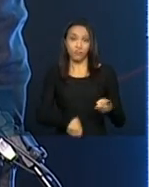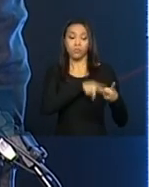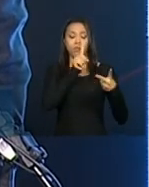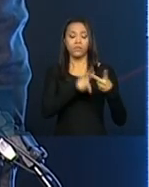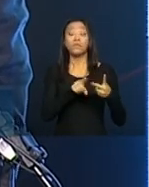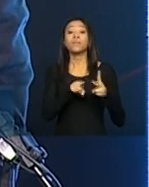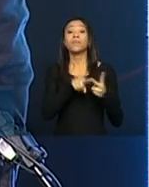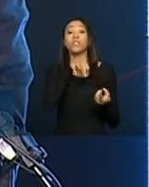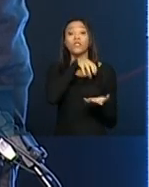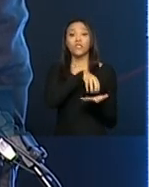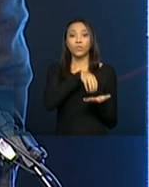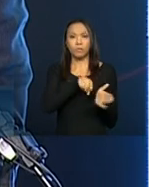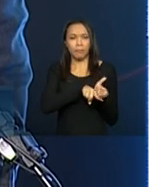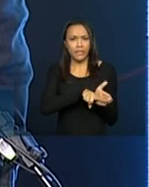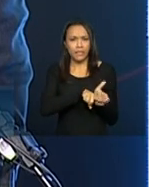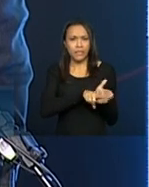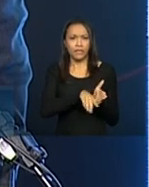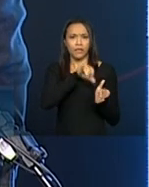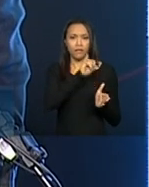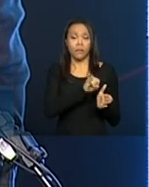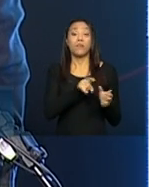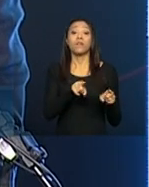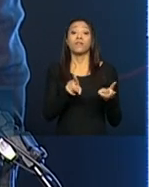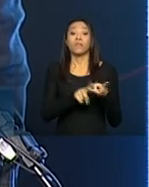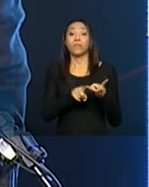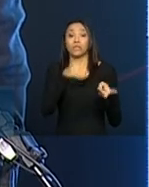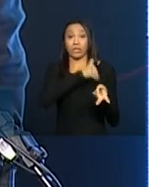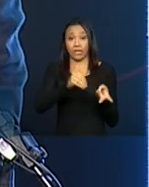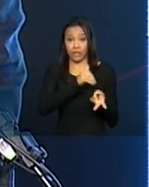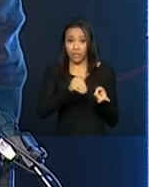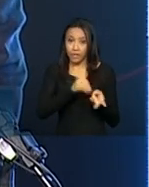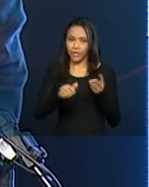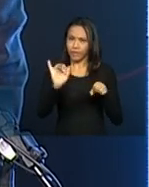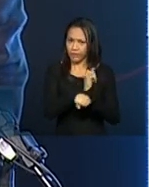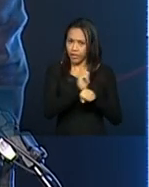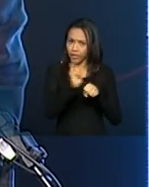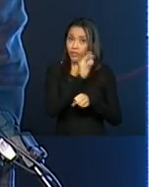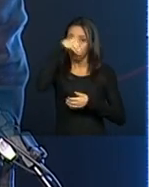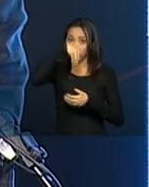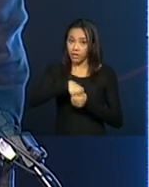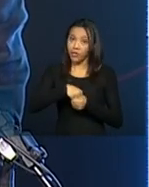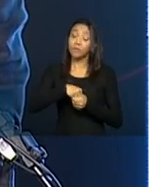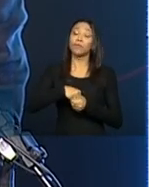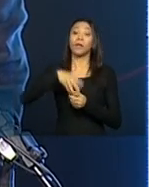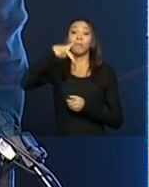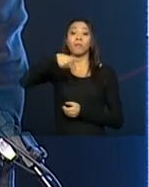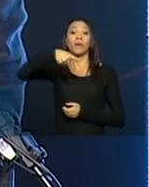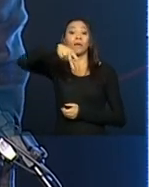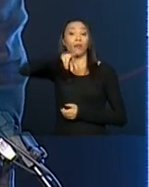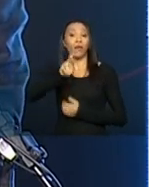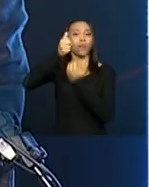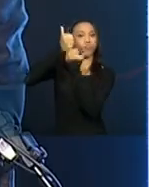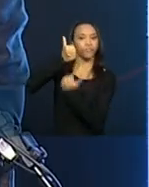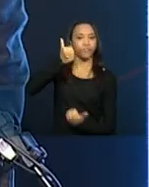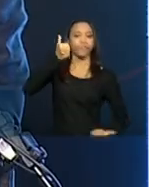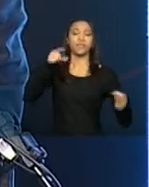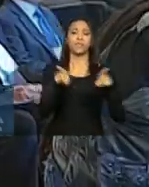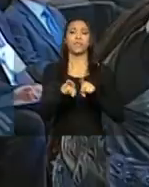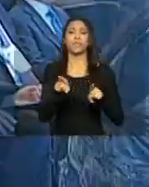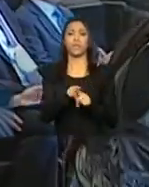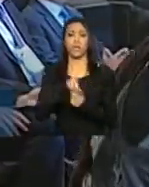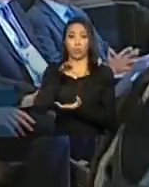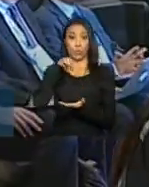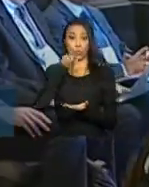Instituto de Pesquisa Econômica Aplicada, a Secretaria de Assuntos Estratégicos da Presidência da República e o Centro Internacional de Políticas